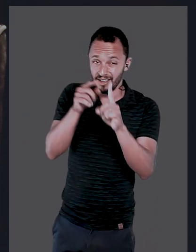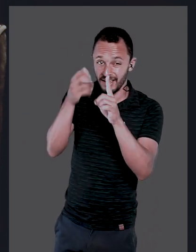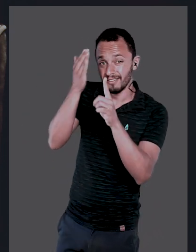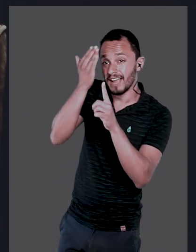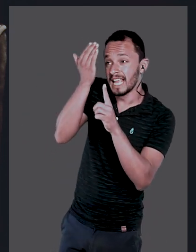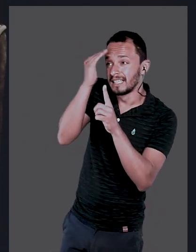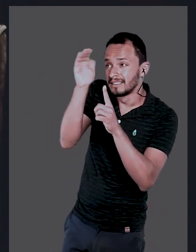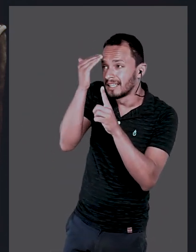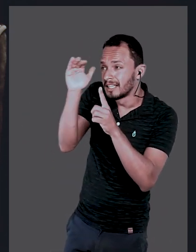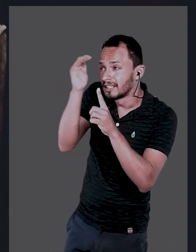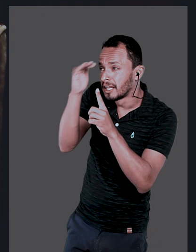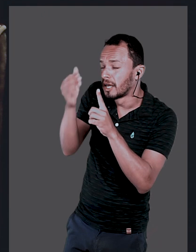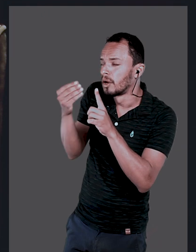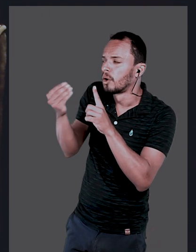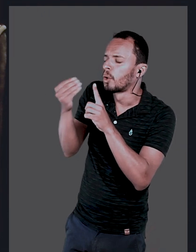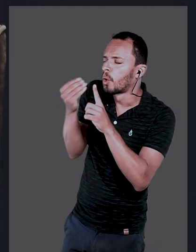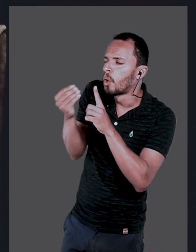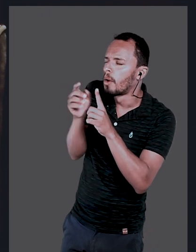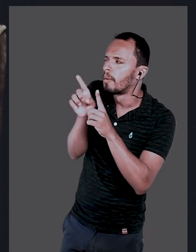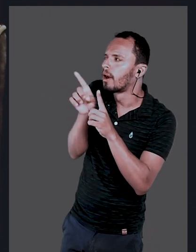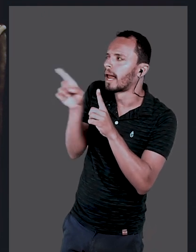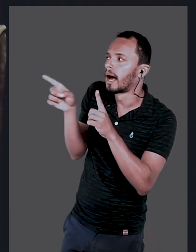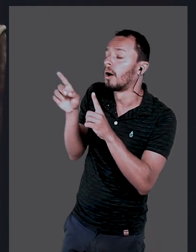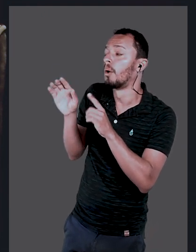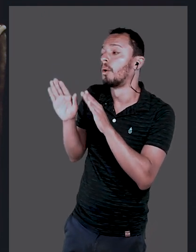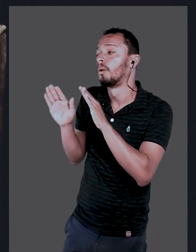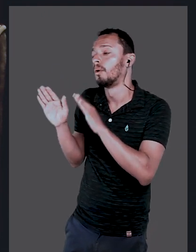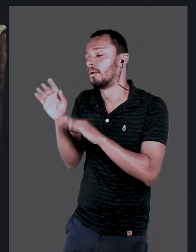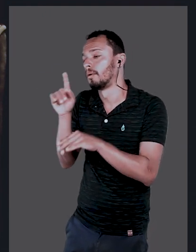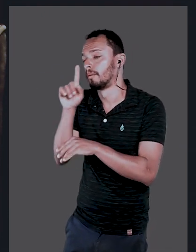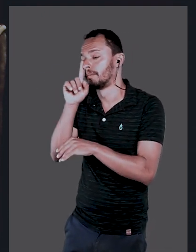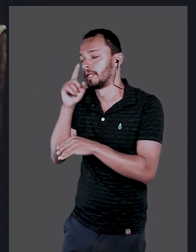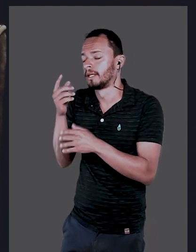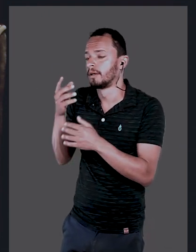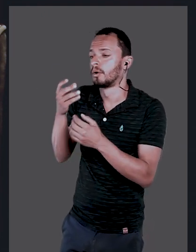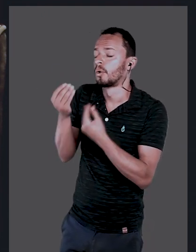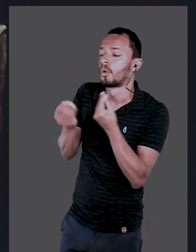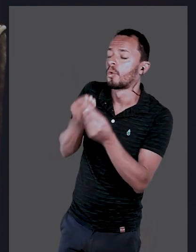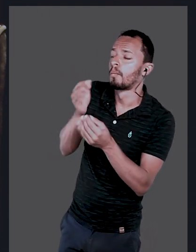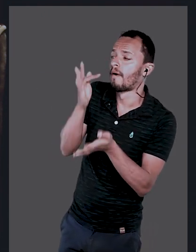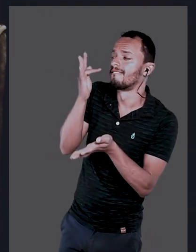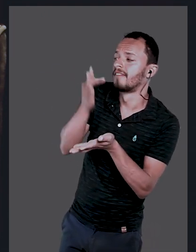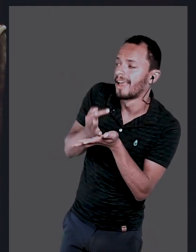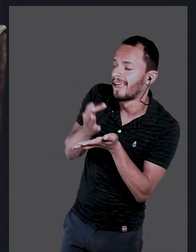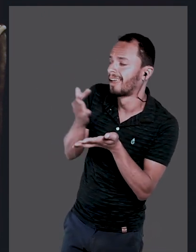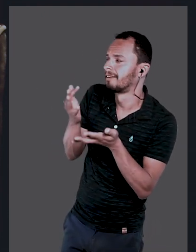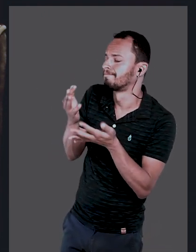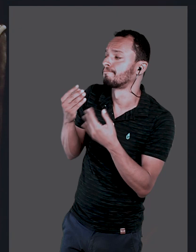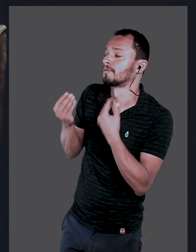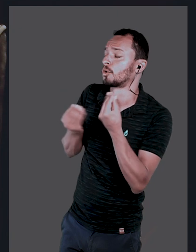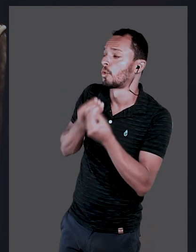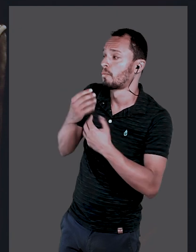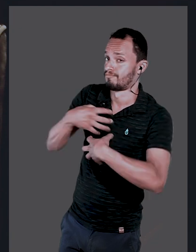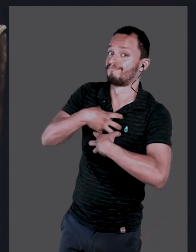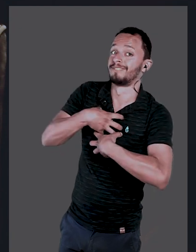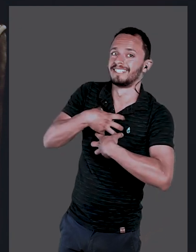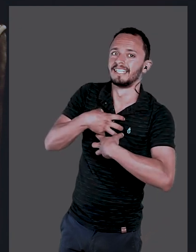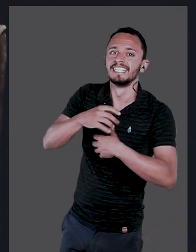estar de boa fé, ou de entender a boa fé de alguém branco, não é? Então, eu entendo isso,